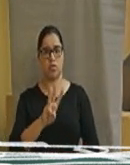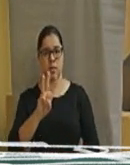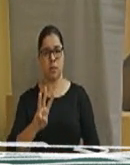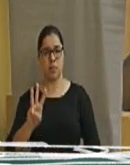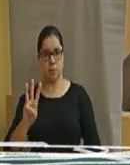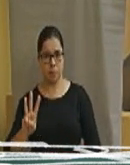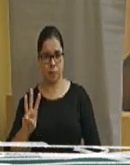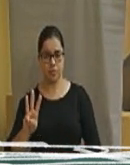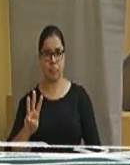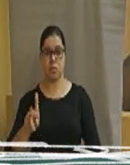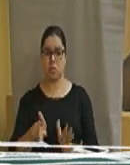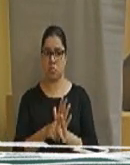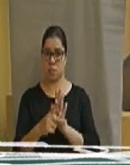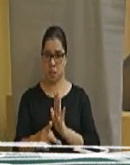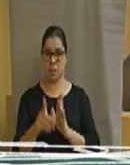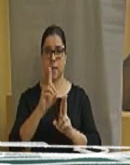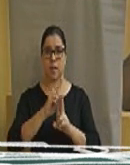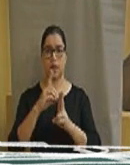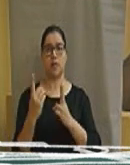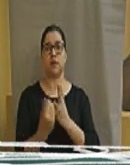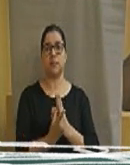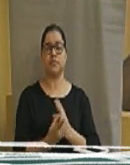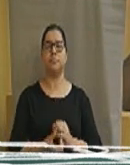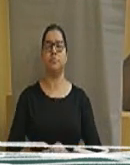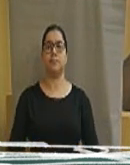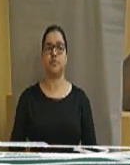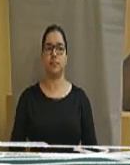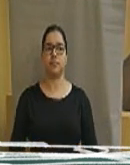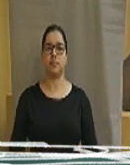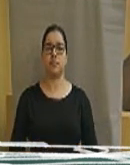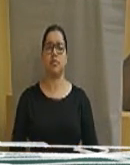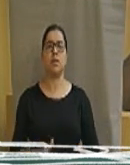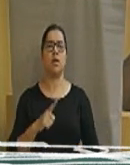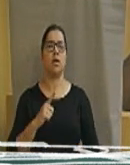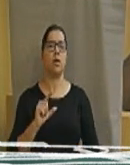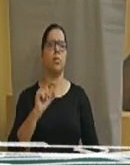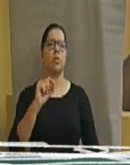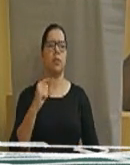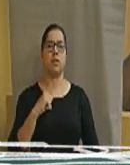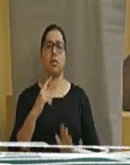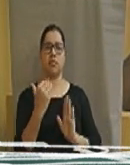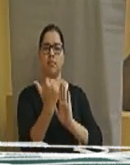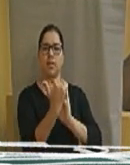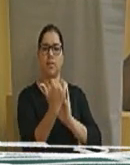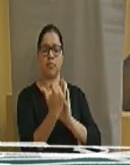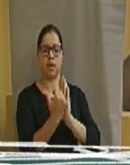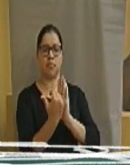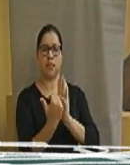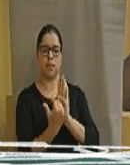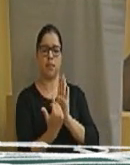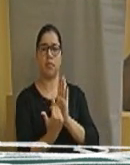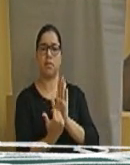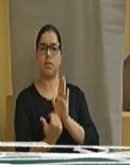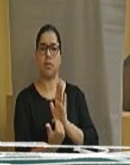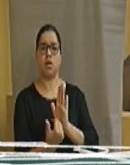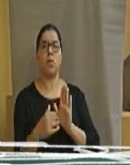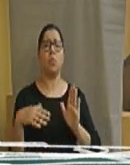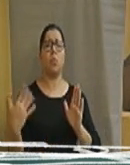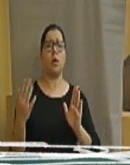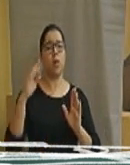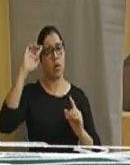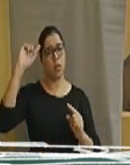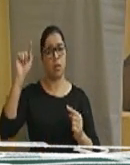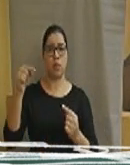página lá da comissão eleitoral. Ele enfatiza os princípios e diretrizes que nós estabelecemos para